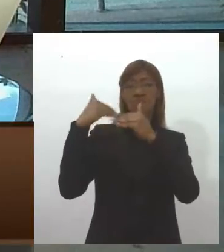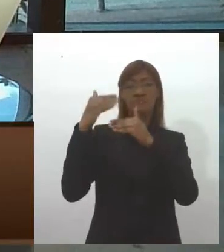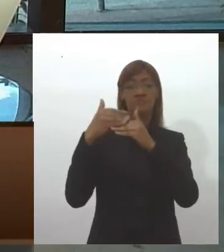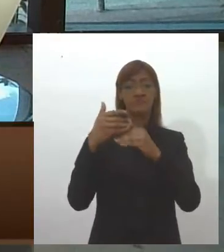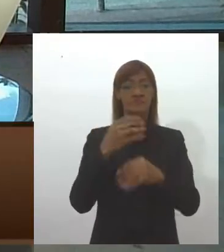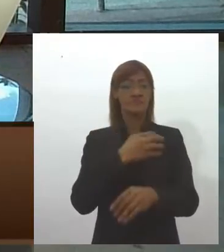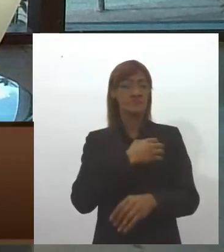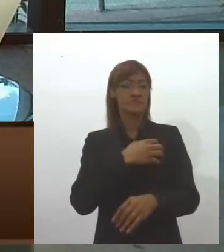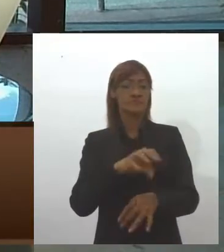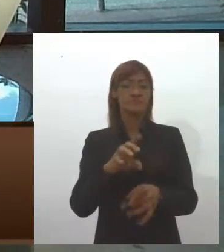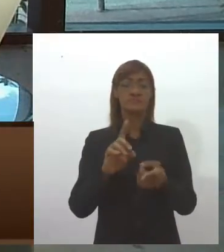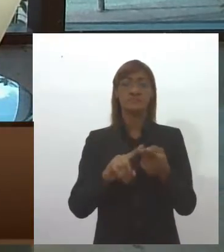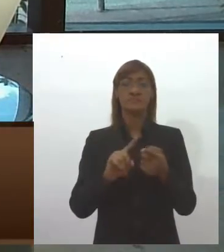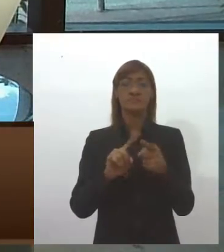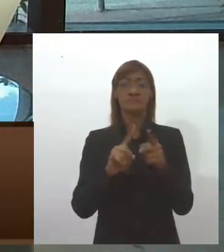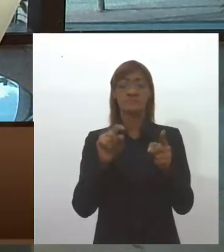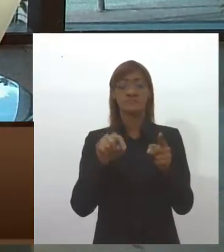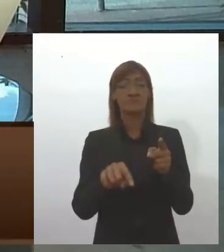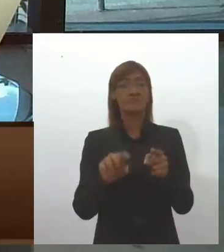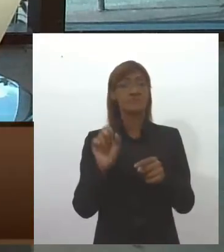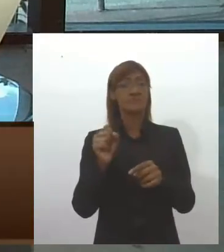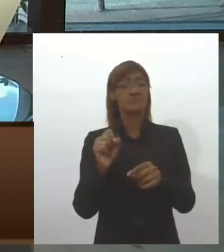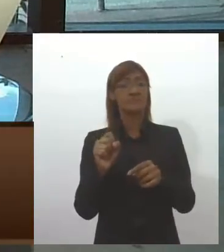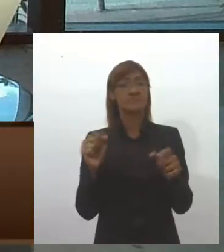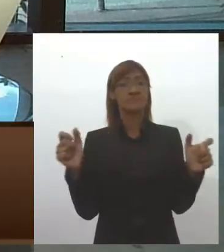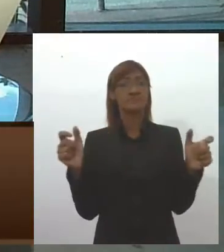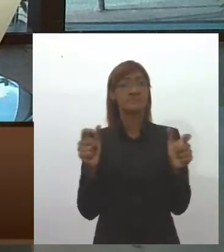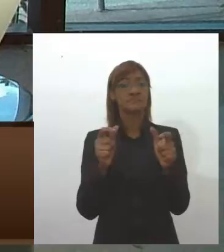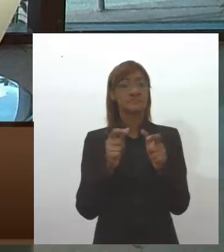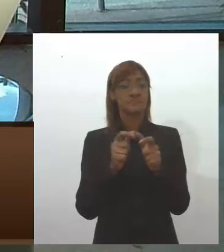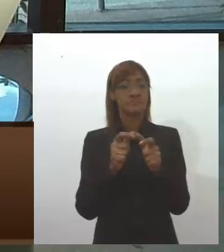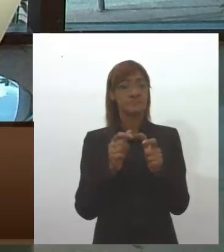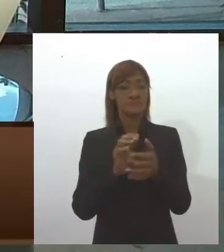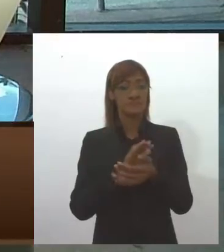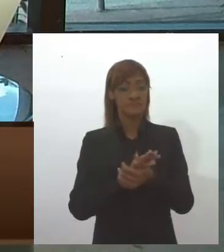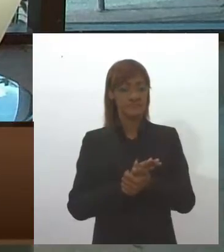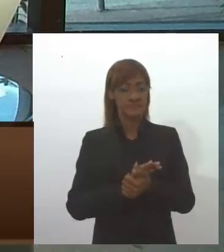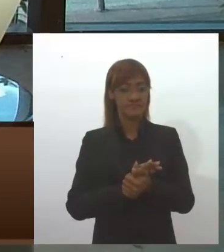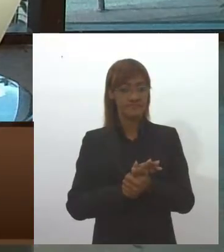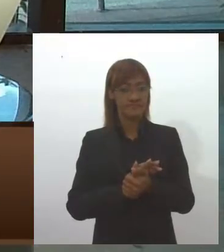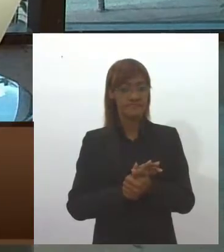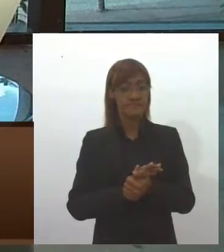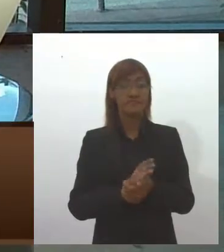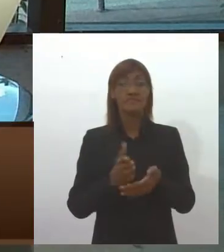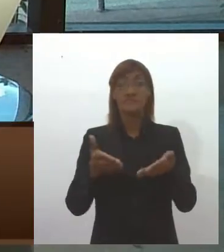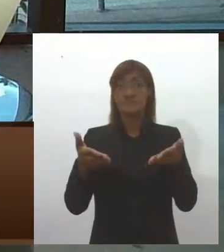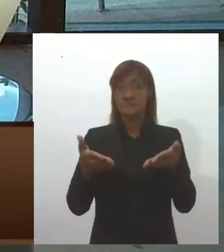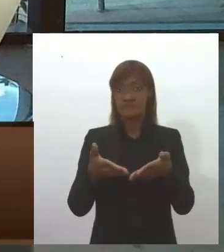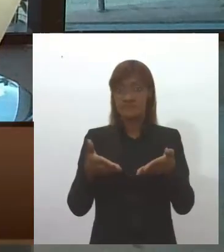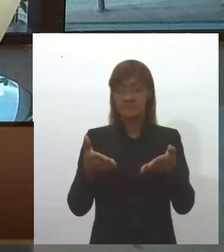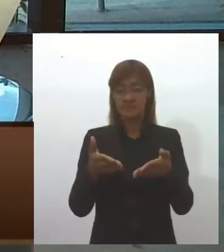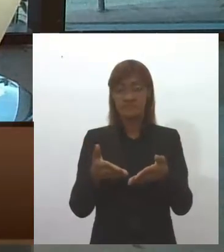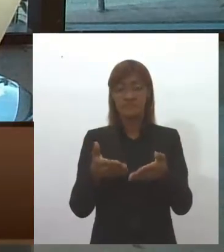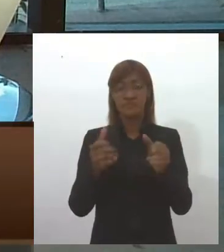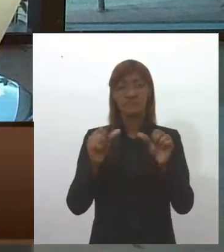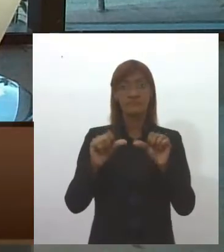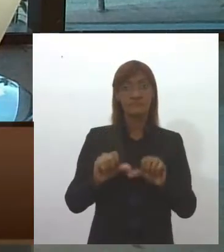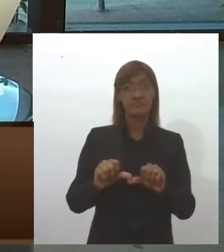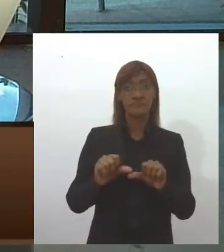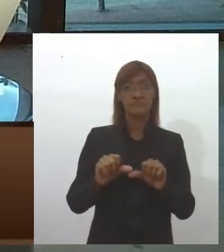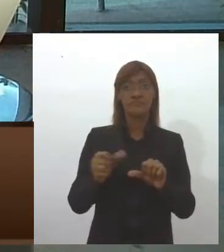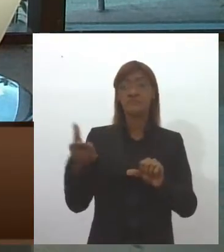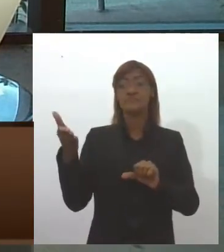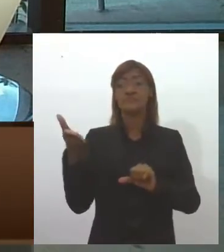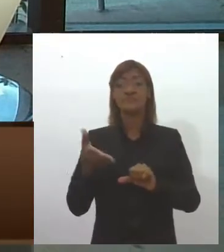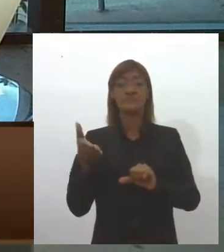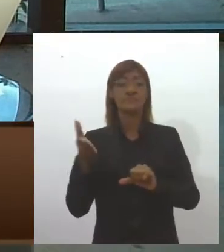sempre retraído nesse processo. Depois da crise, isso piorou um pouco mais. Agora, qual é a realidade e a que se